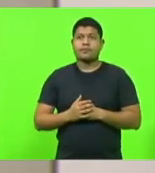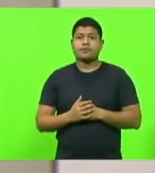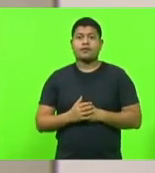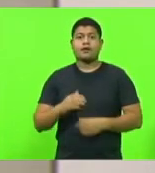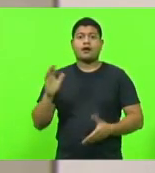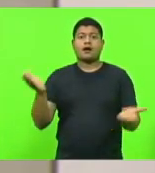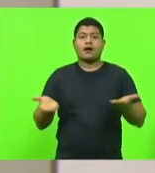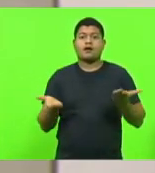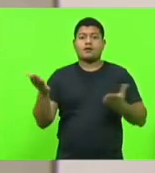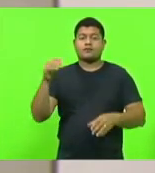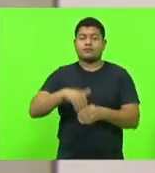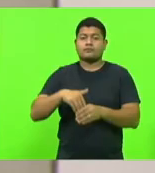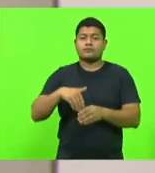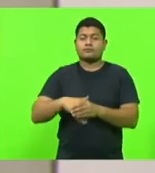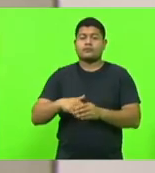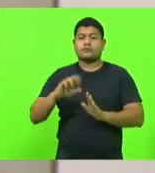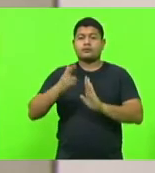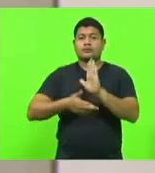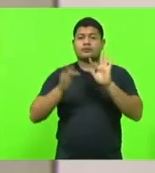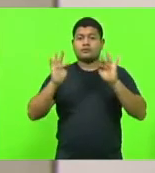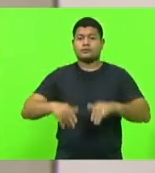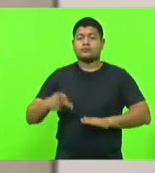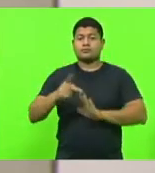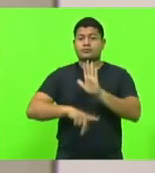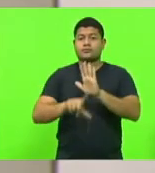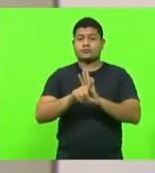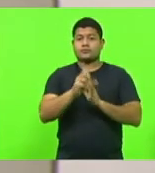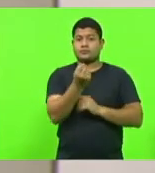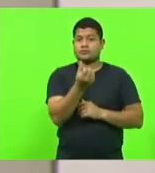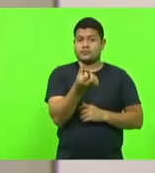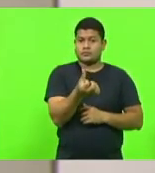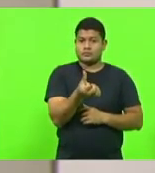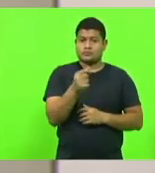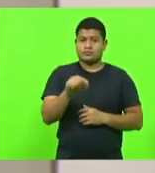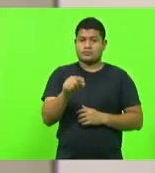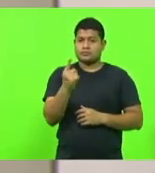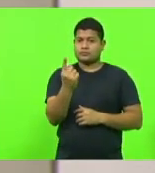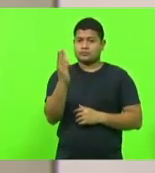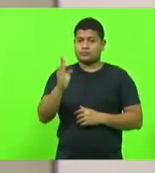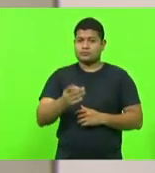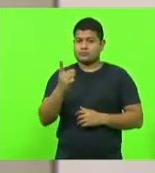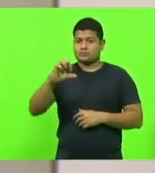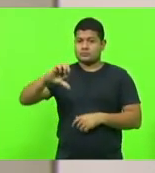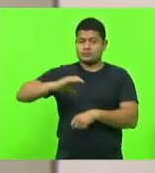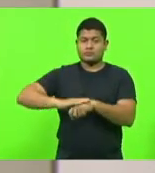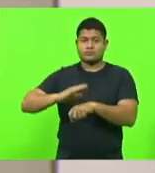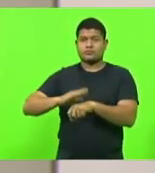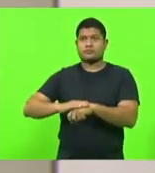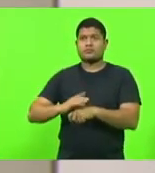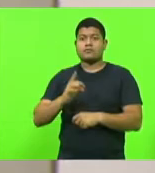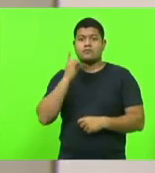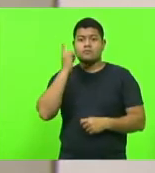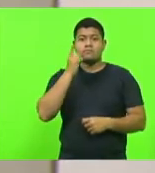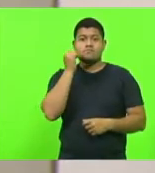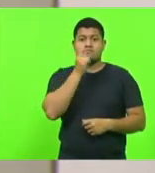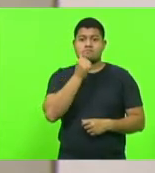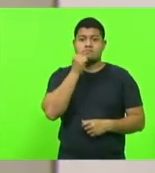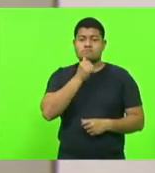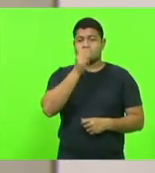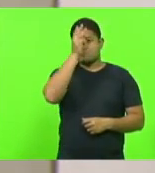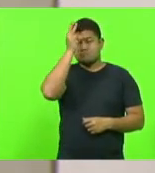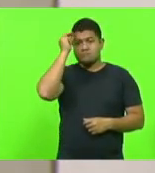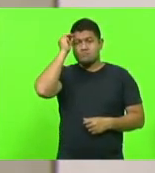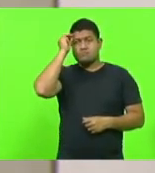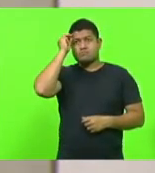Votação. Votação da redação final do projeto de lei 86.1/2019, autor deputada Luciane